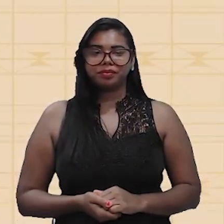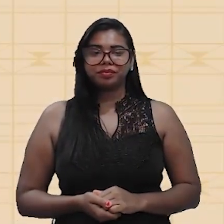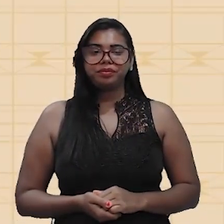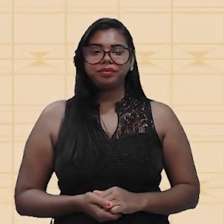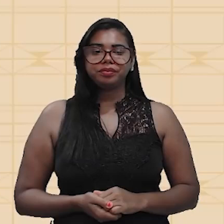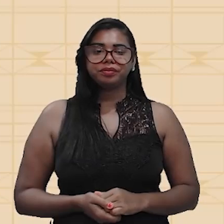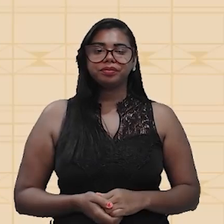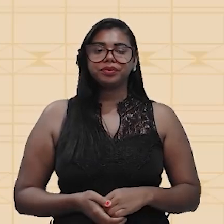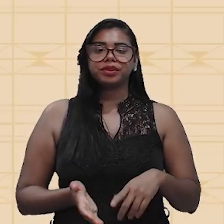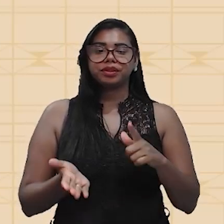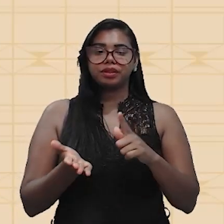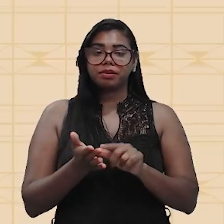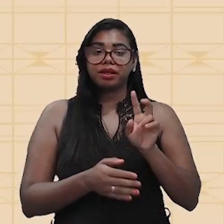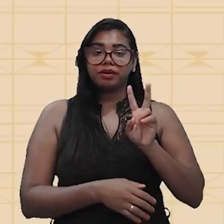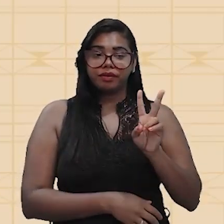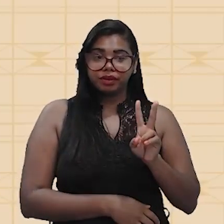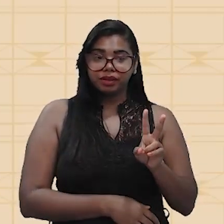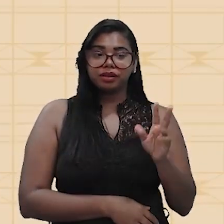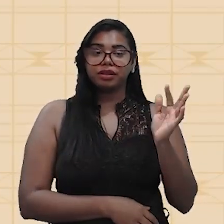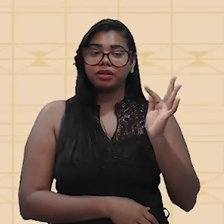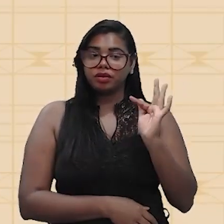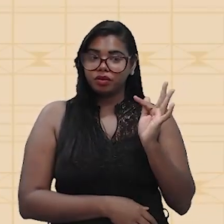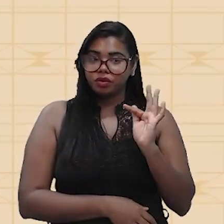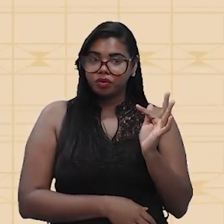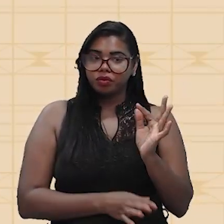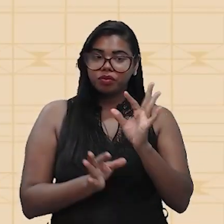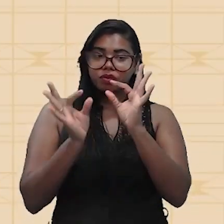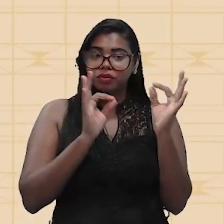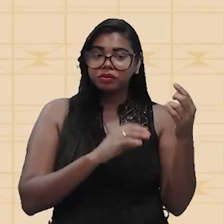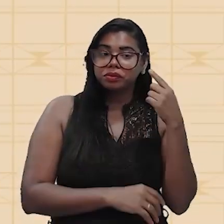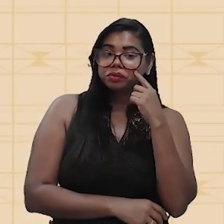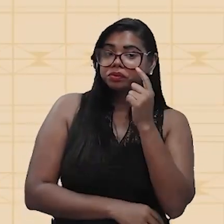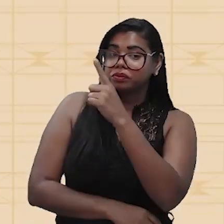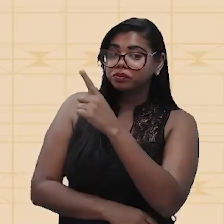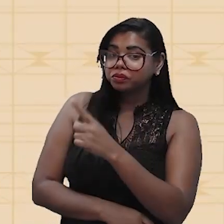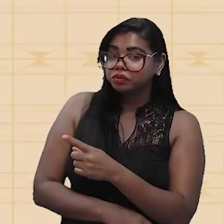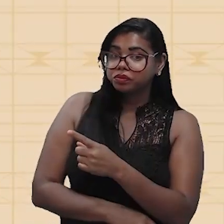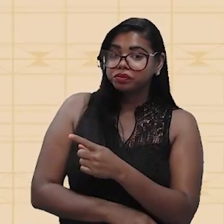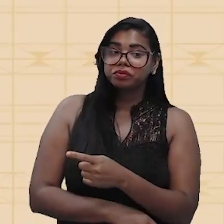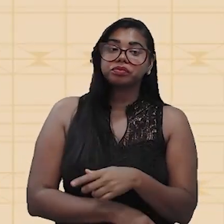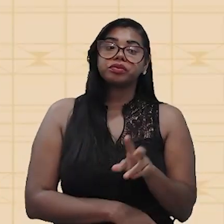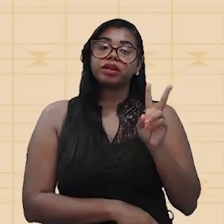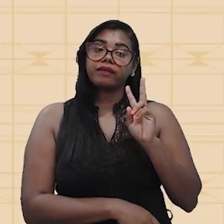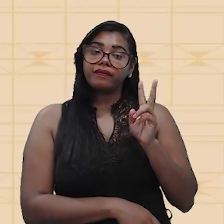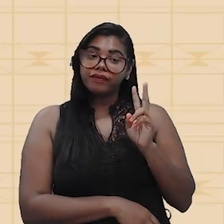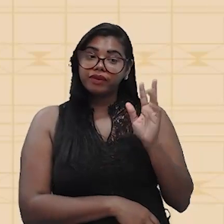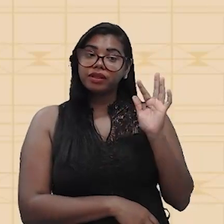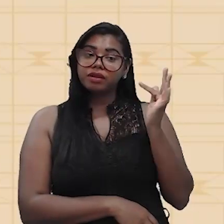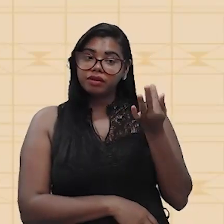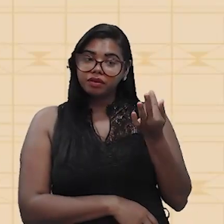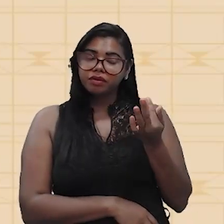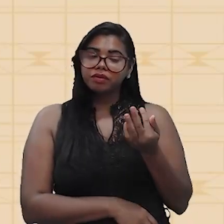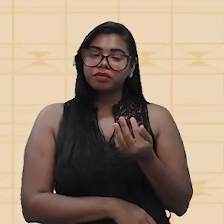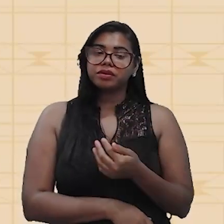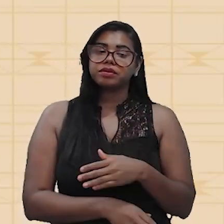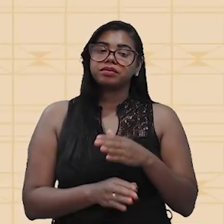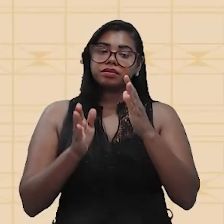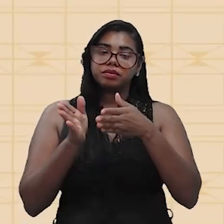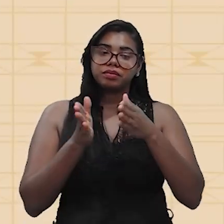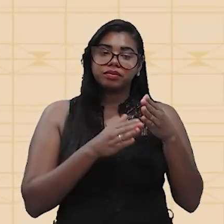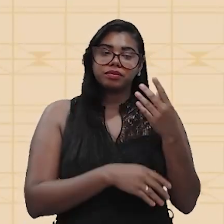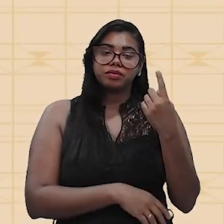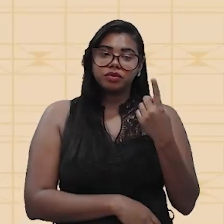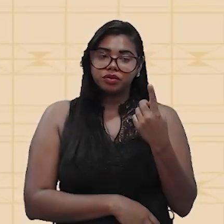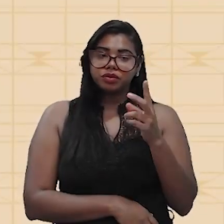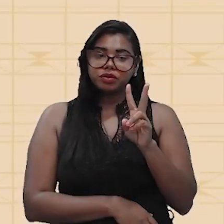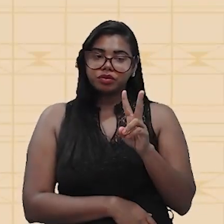falso. E aí você vai identificar se cada um item desse é verdadeiro ou falso, marcando a coluna 1 se for verdadeiro e marcando a